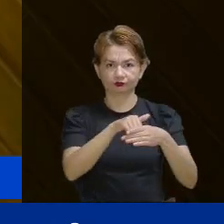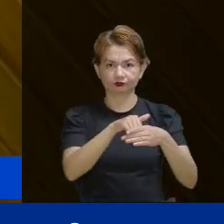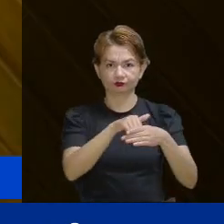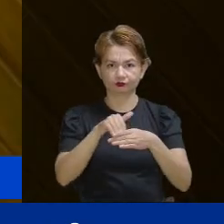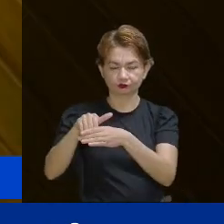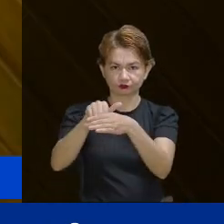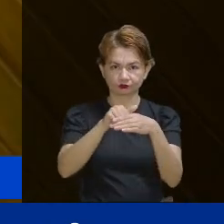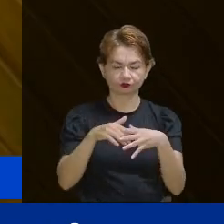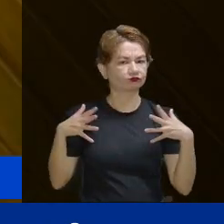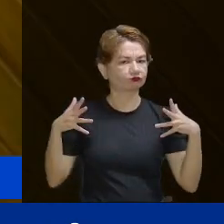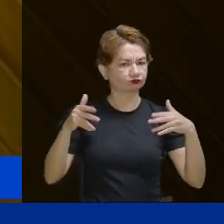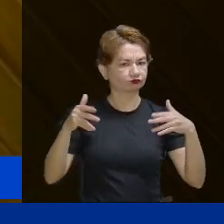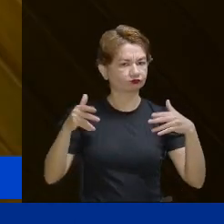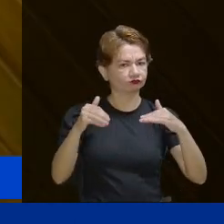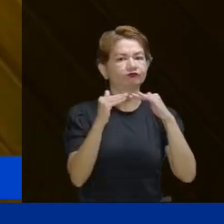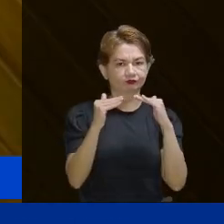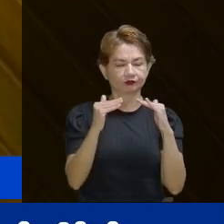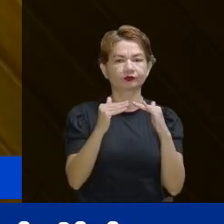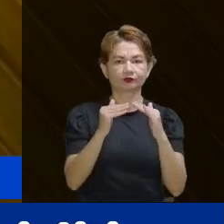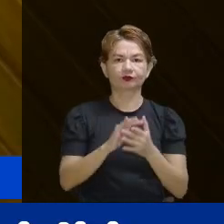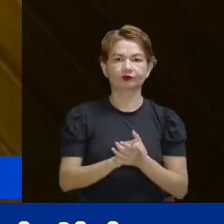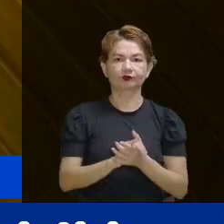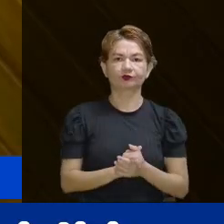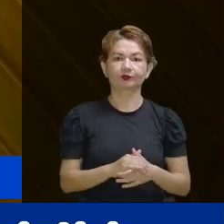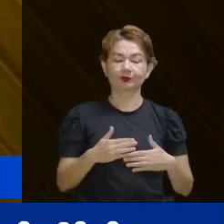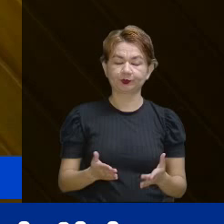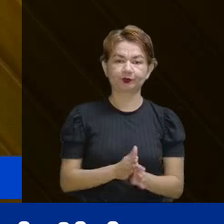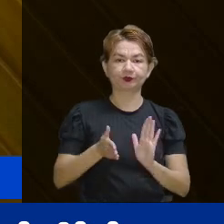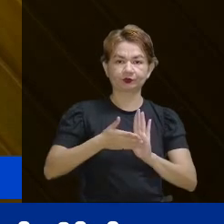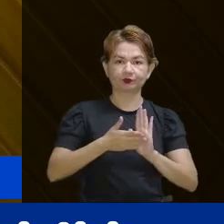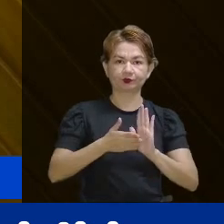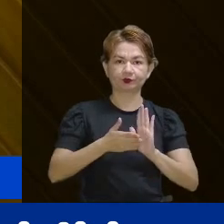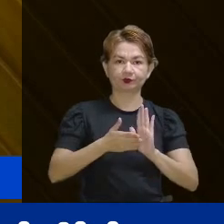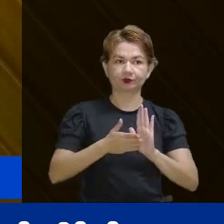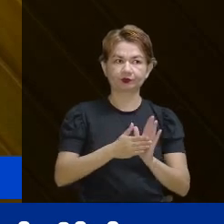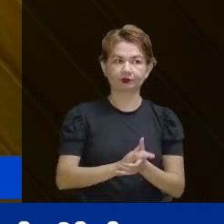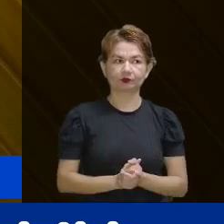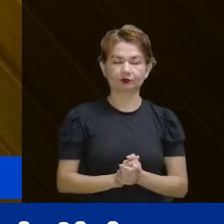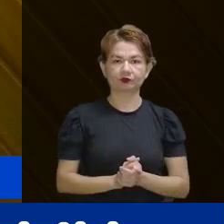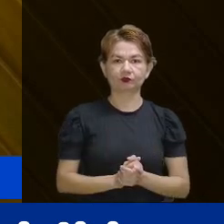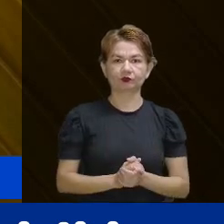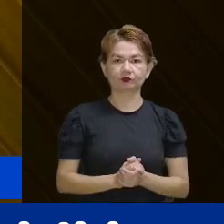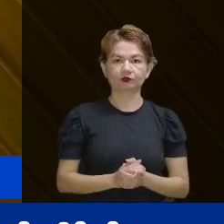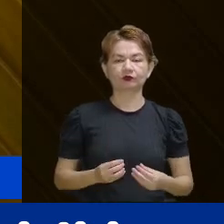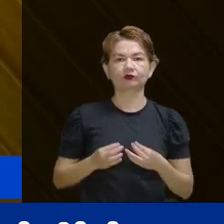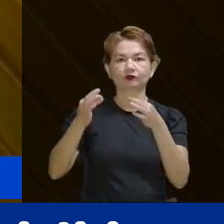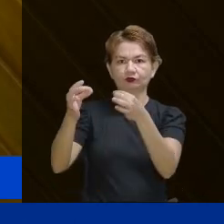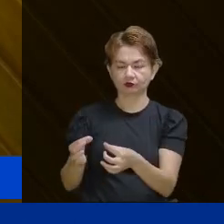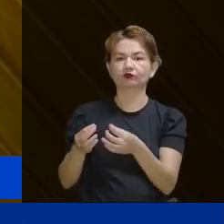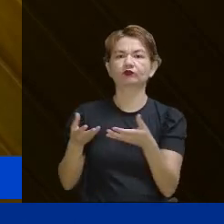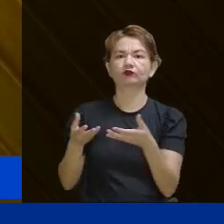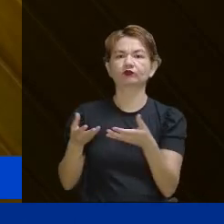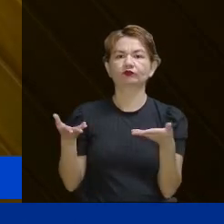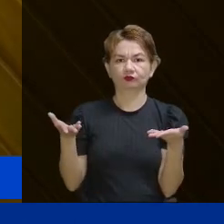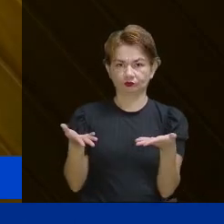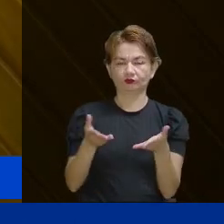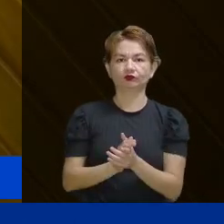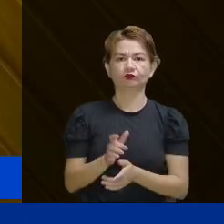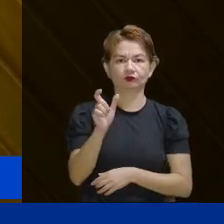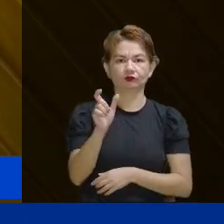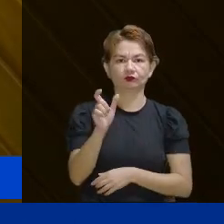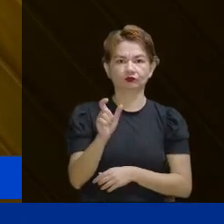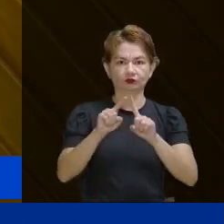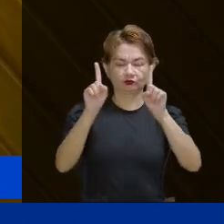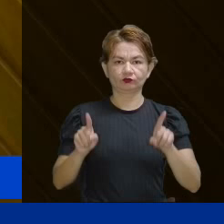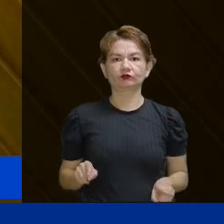unânime pelos membros presentes. Nos termos da proposição, será condecorado nesta solenidade o servidor